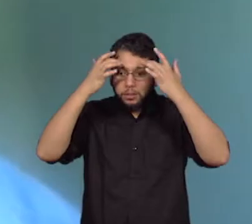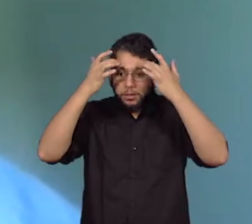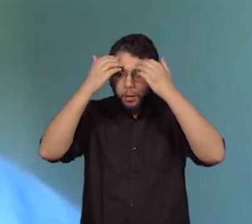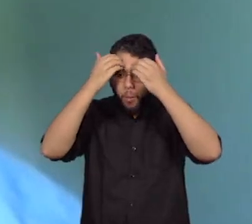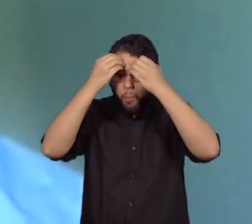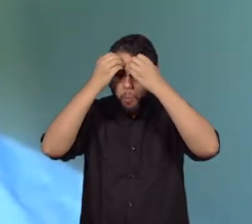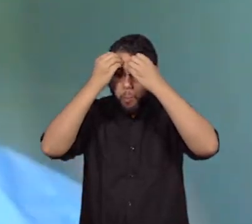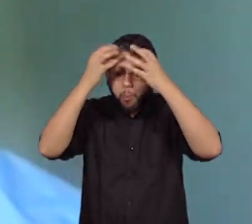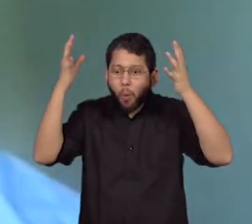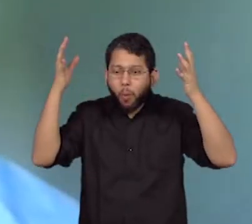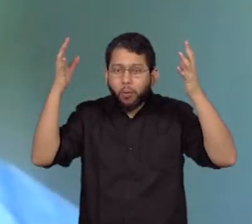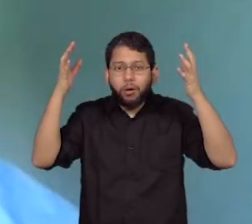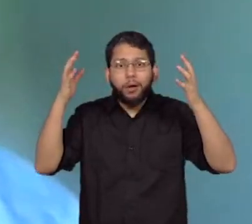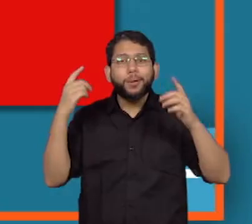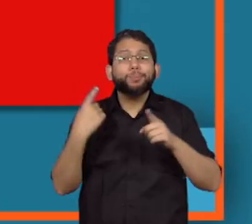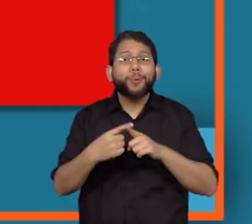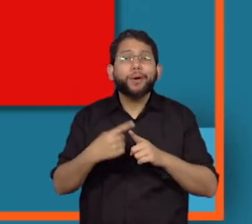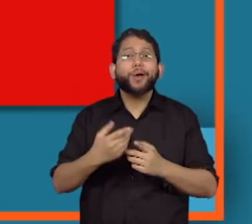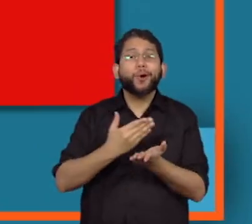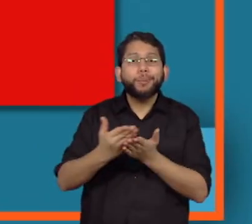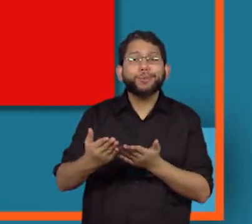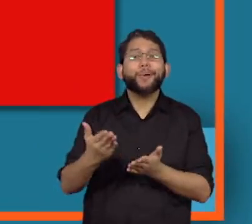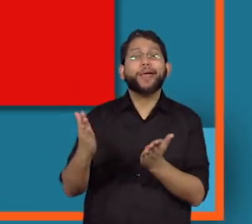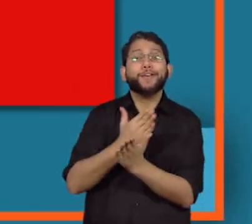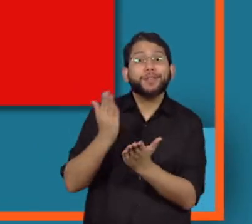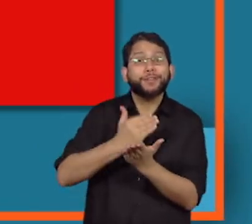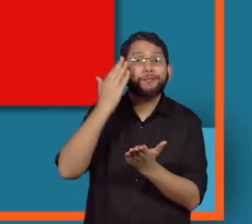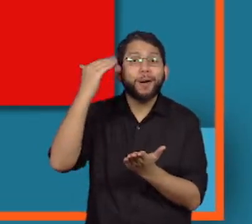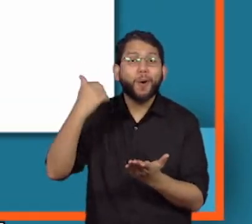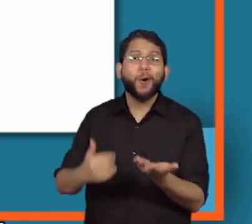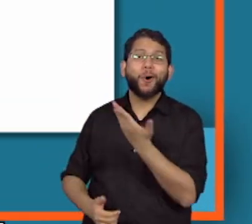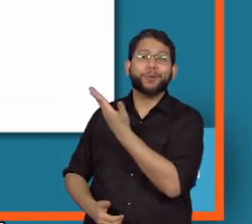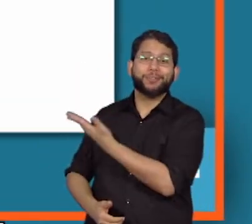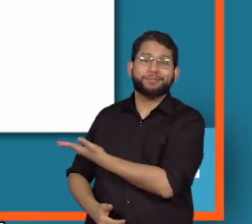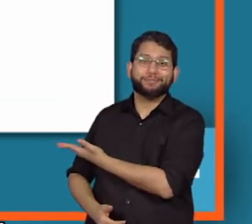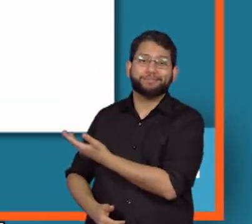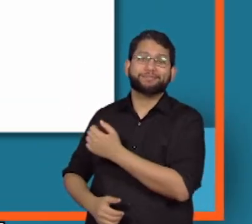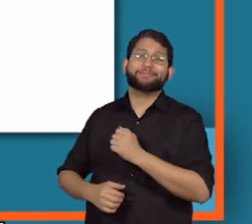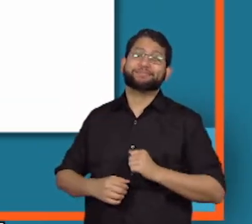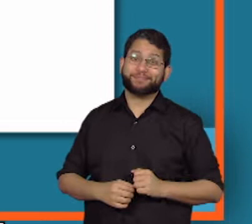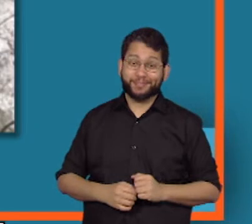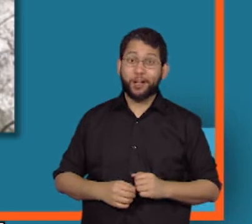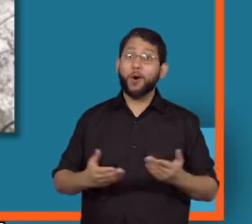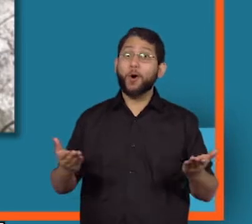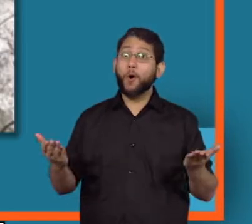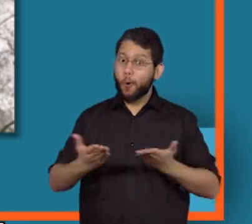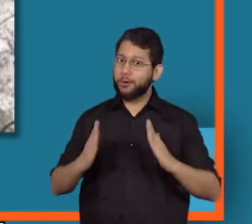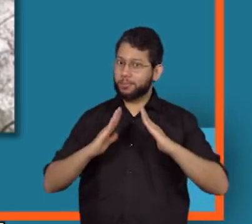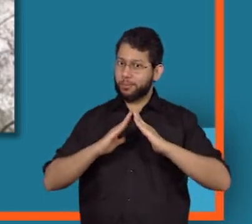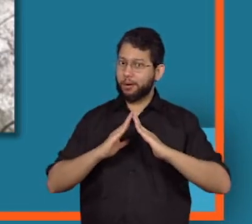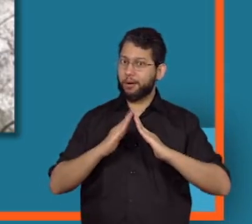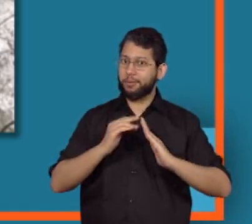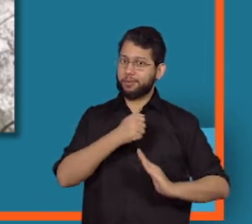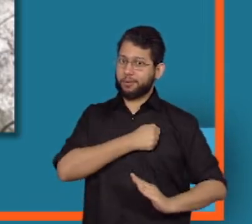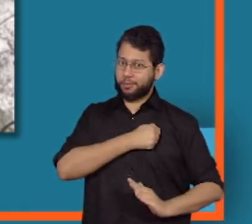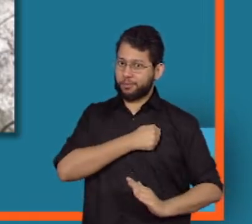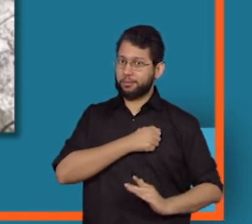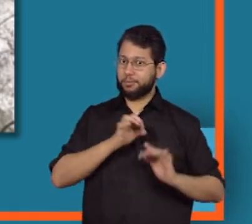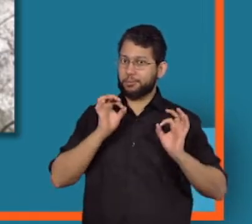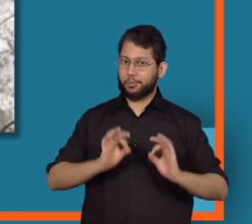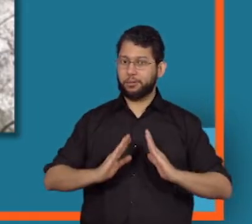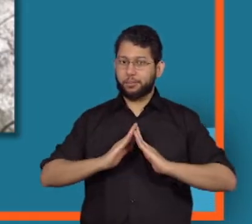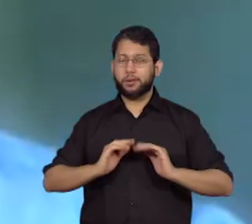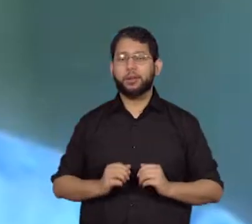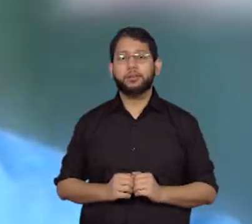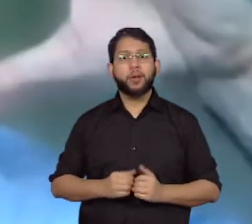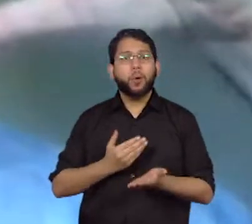no Canadá, aí eu comecei a ter acesso a Economist, a Rolling Stone. Eu digo aqui no Canadá porque hoje eu moro no Canadá, tá? Mas enfim, foi